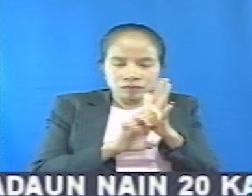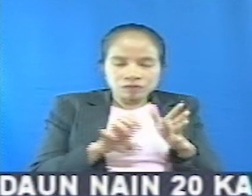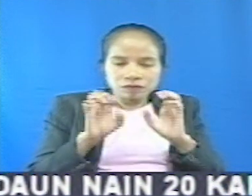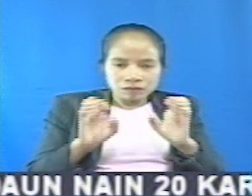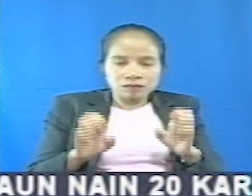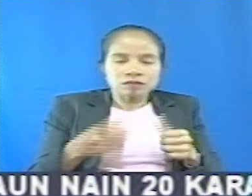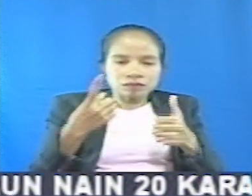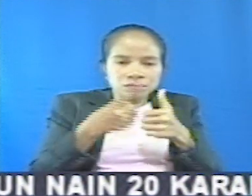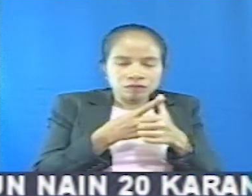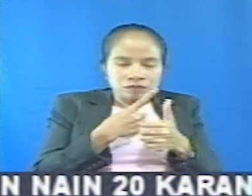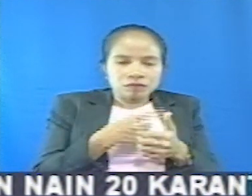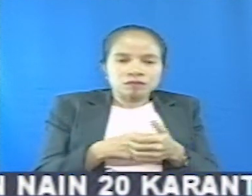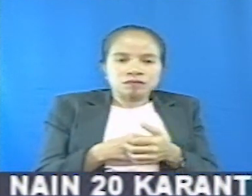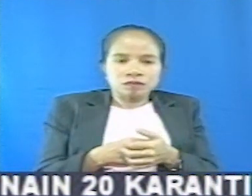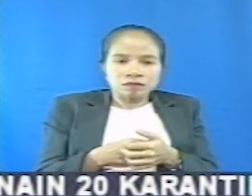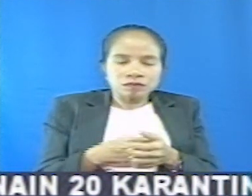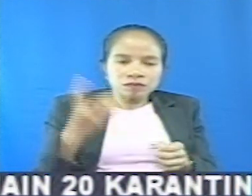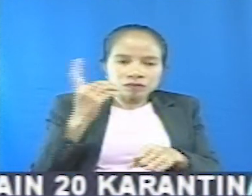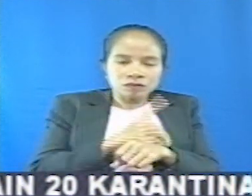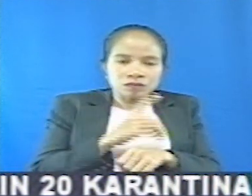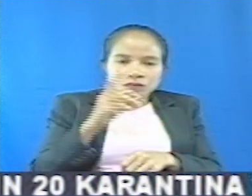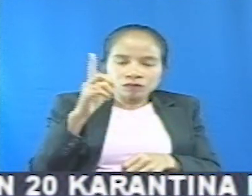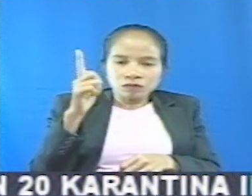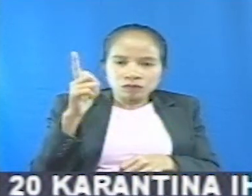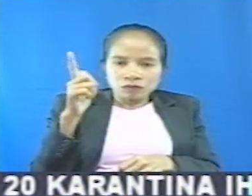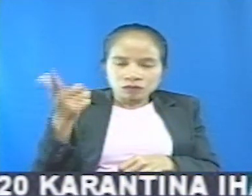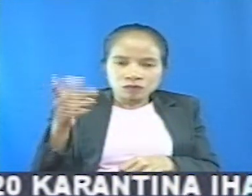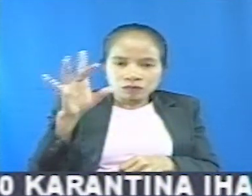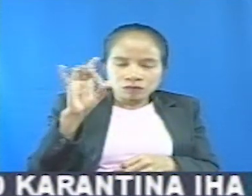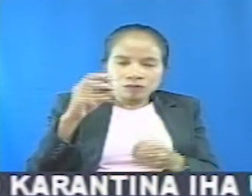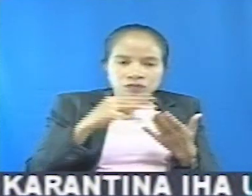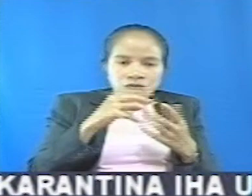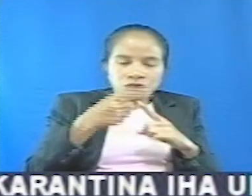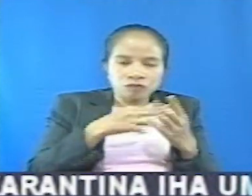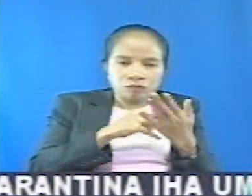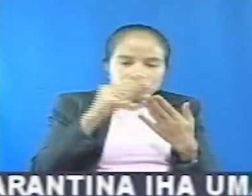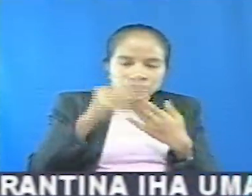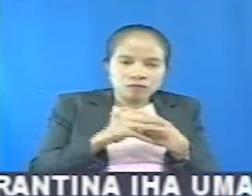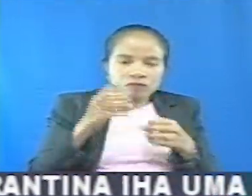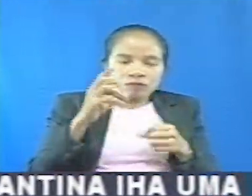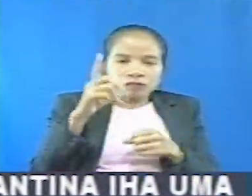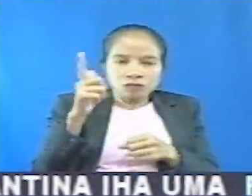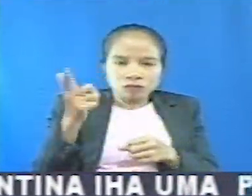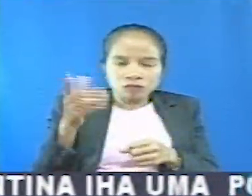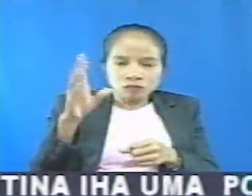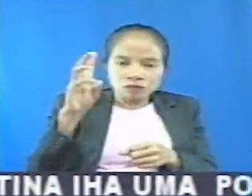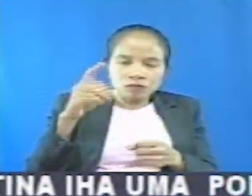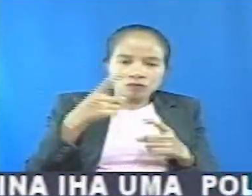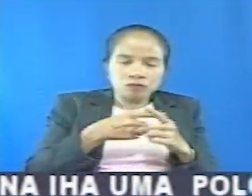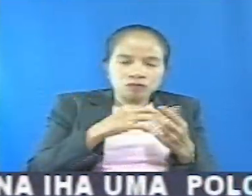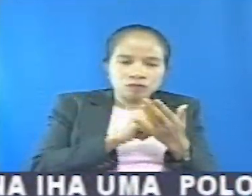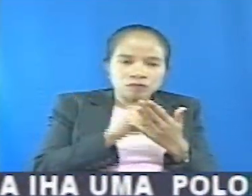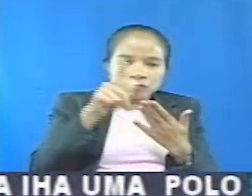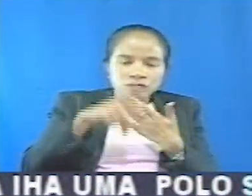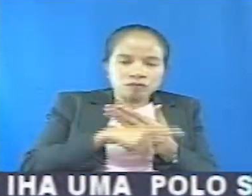pada hulu ahu vigor iha loron ronulu resin walu fulan marsu to loron ronulu resinen fulan abril